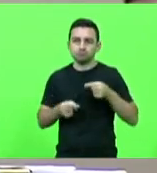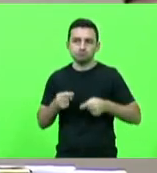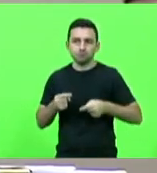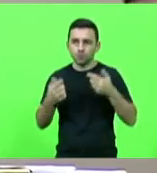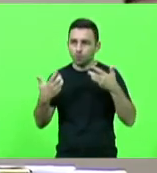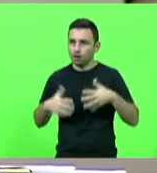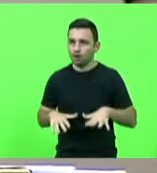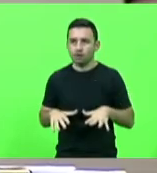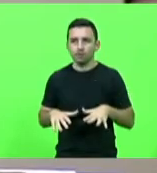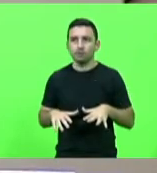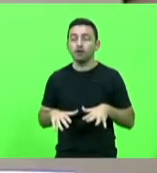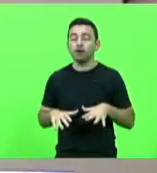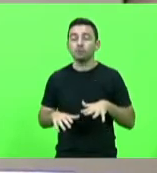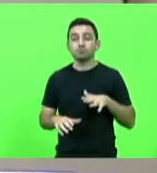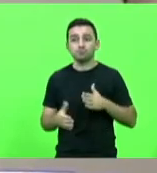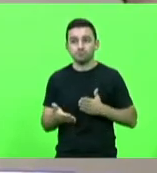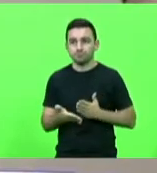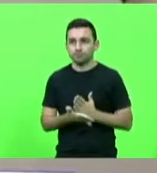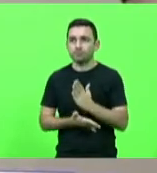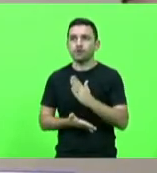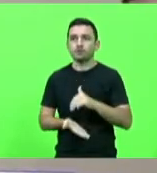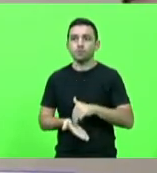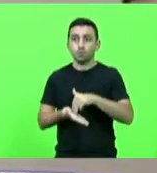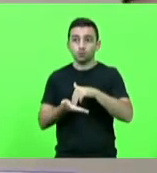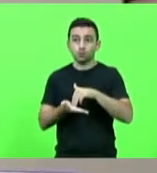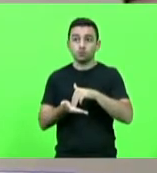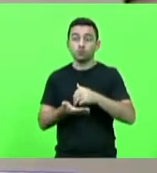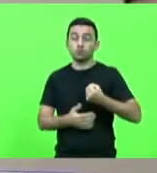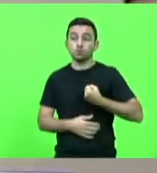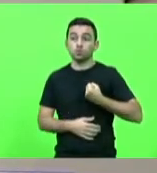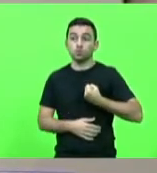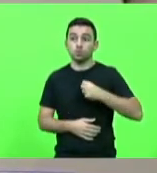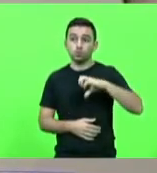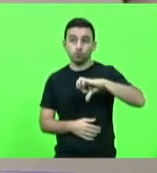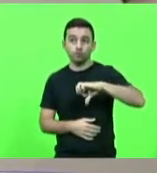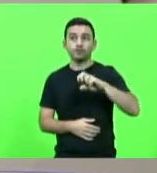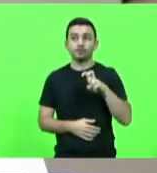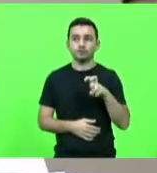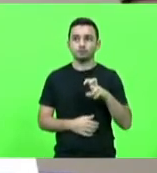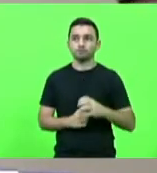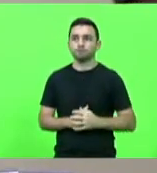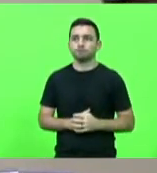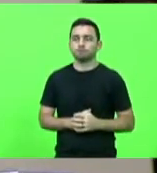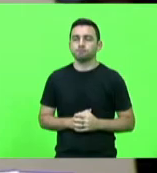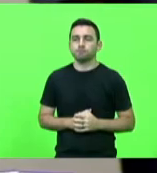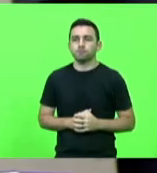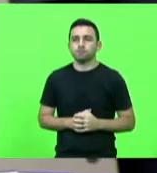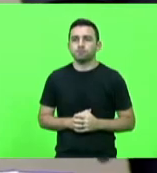votação, aprovado a moção de número 95.